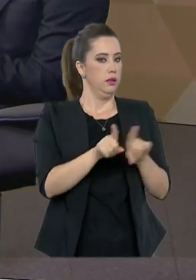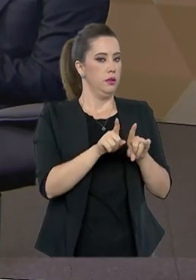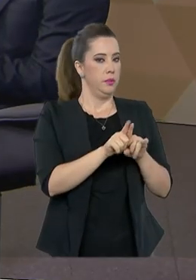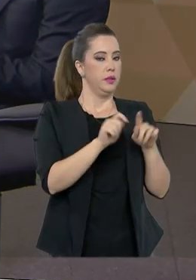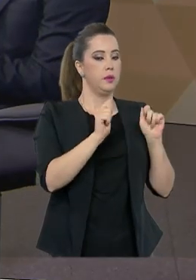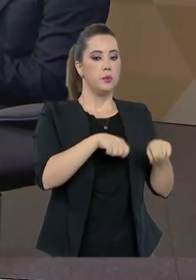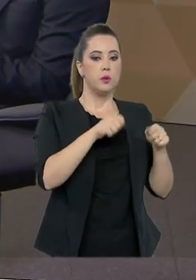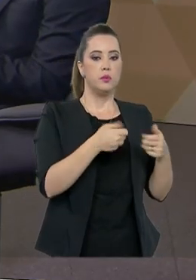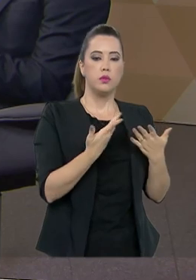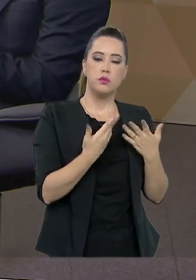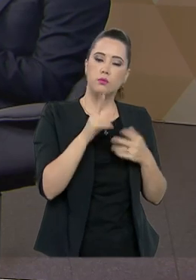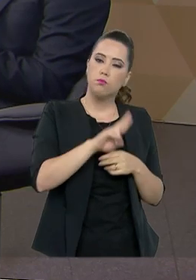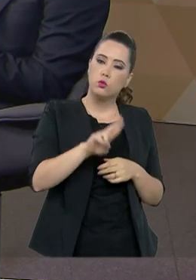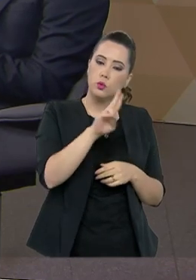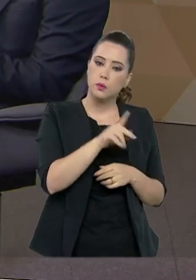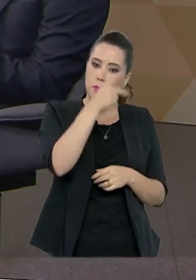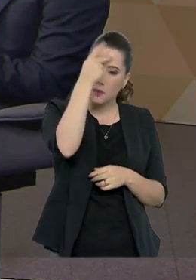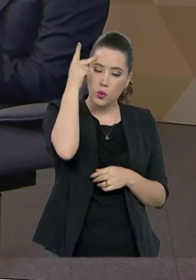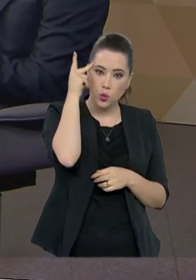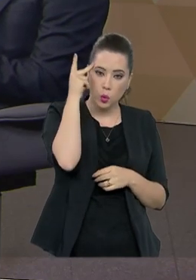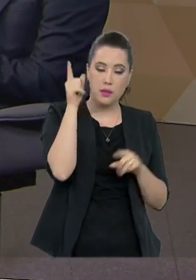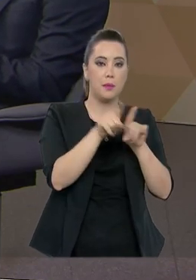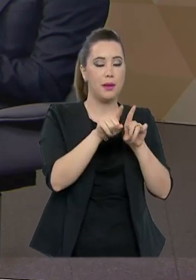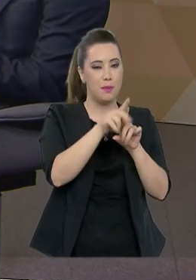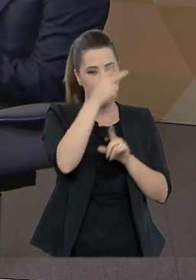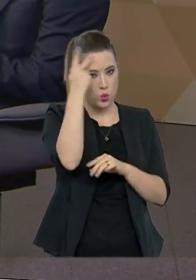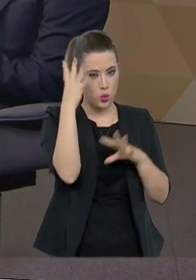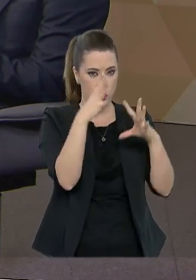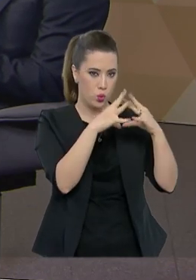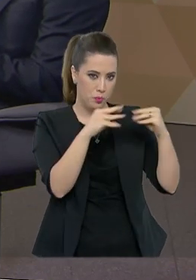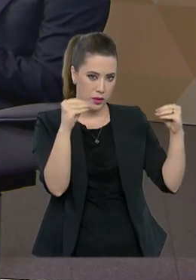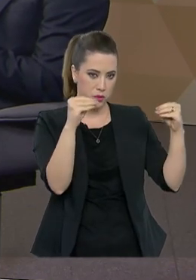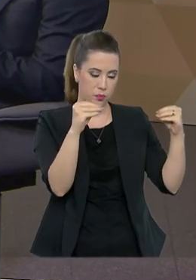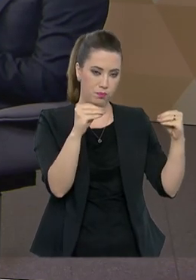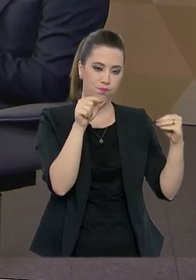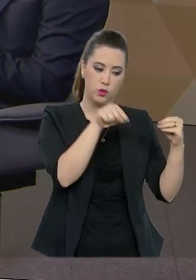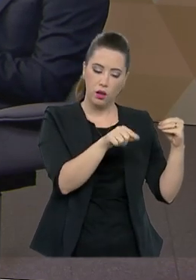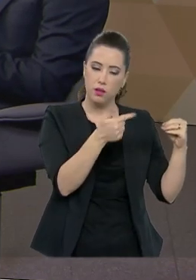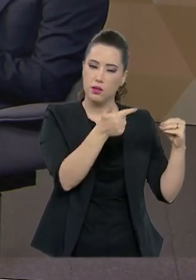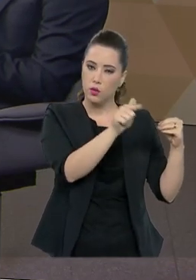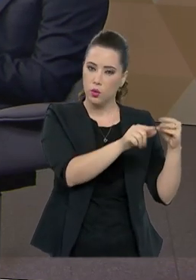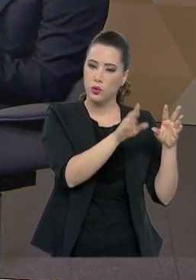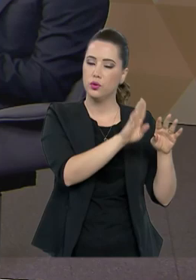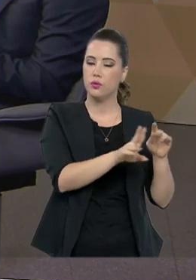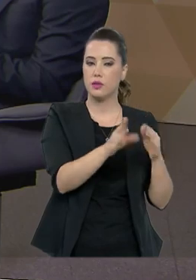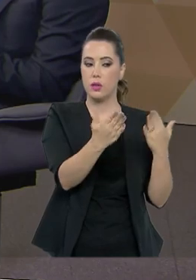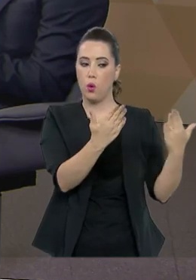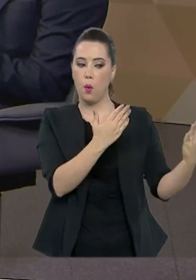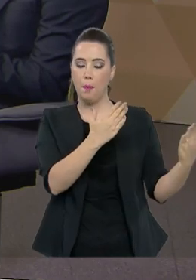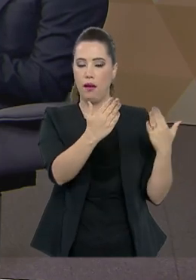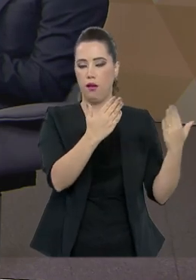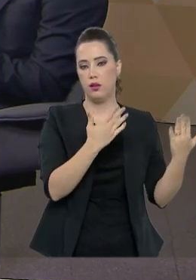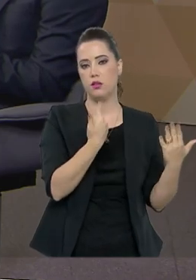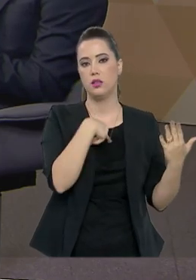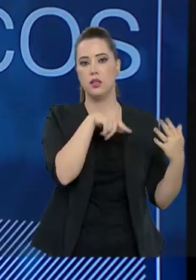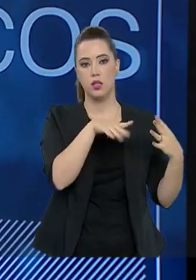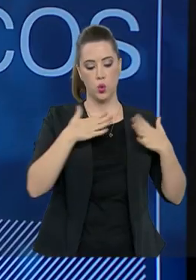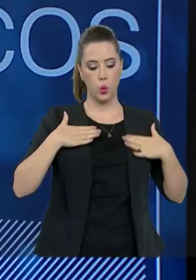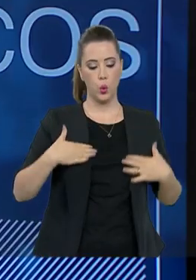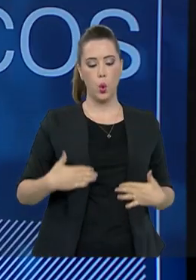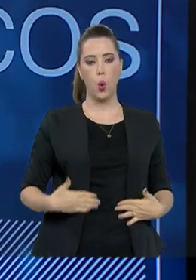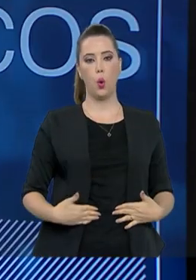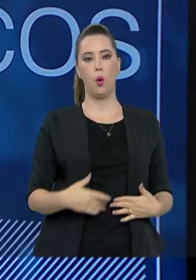aplicação voltada para pessoas desaparecidas. E essa outra aplicação envolve a comparação de restos